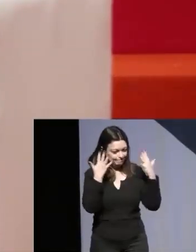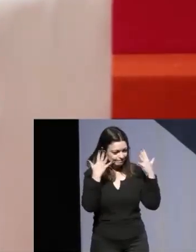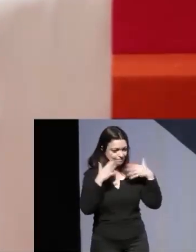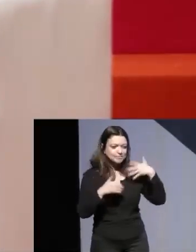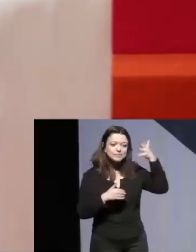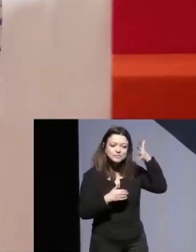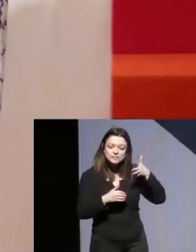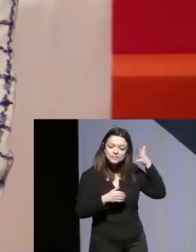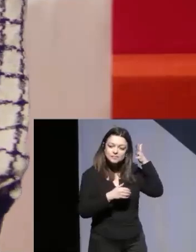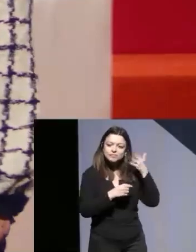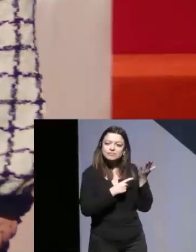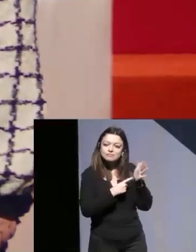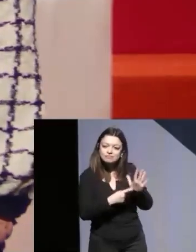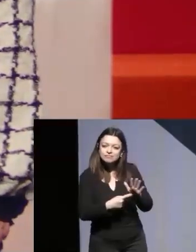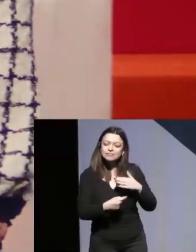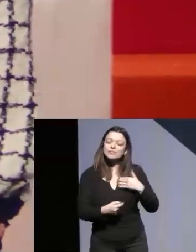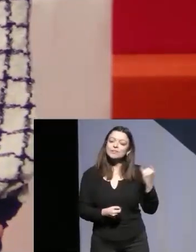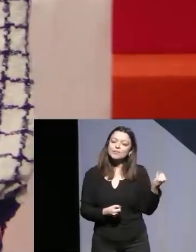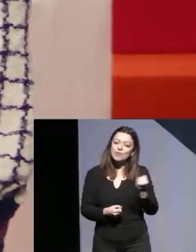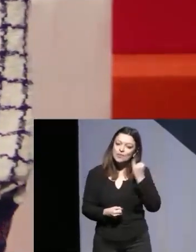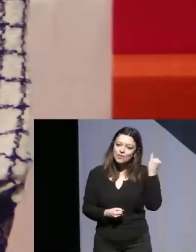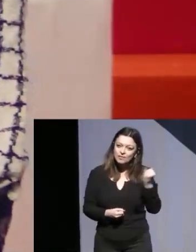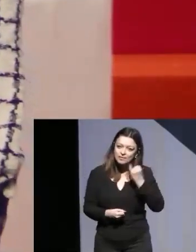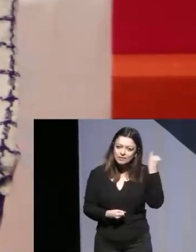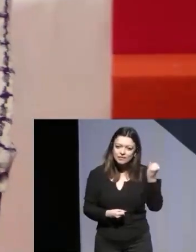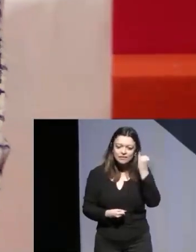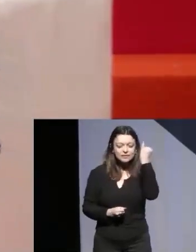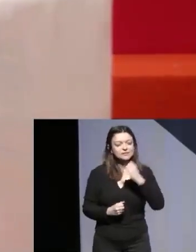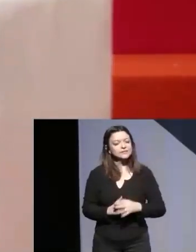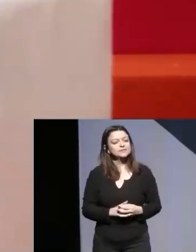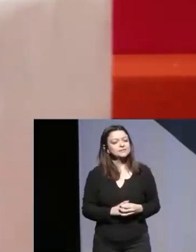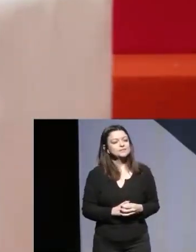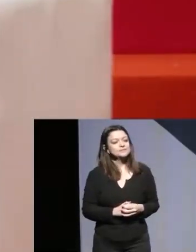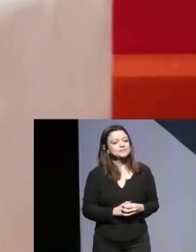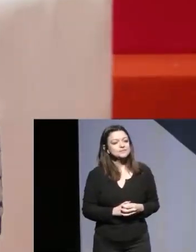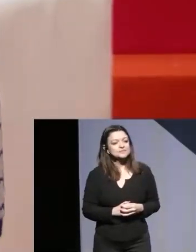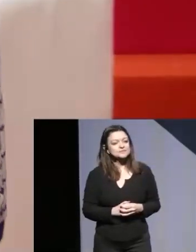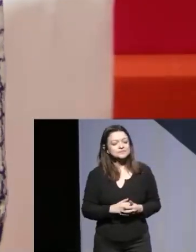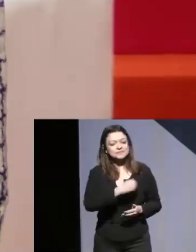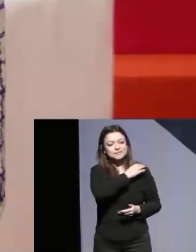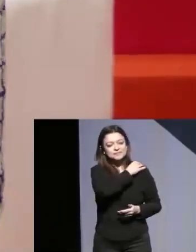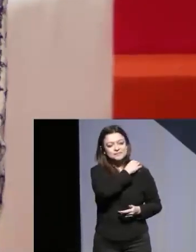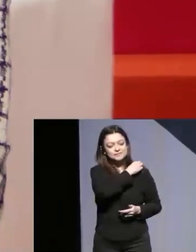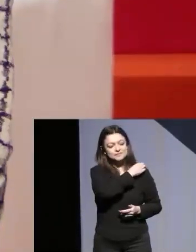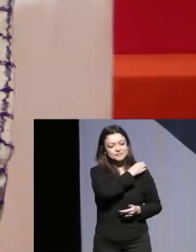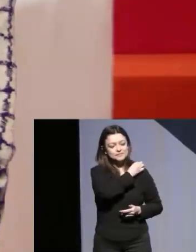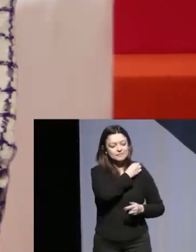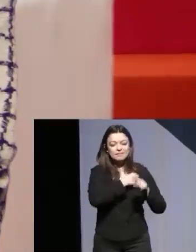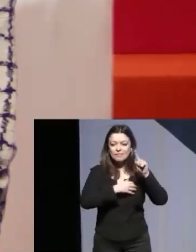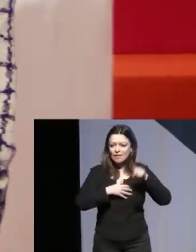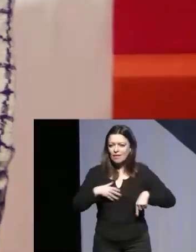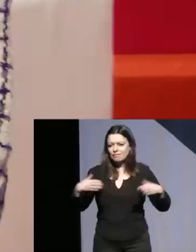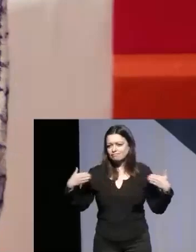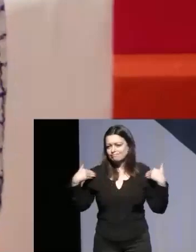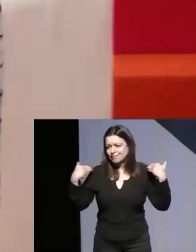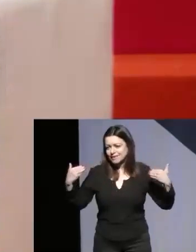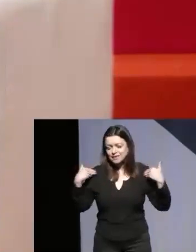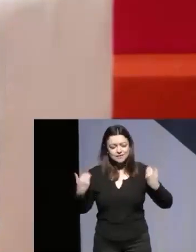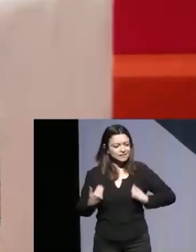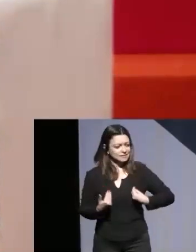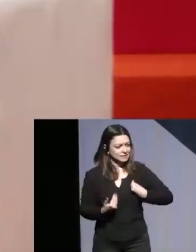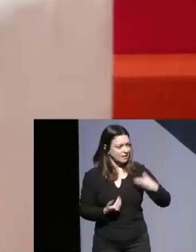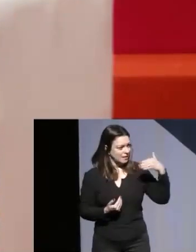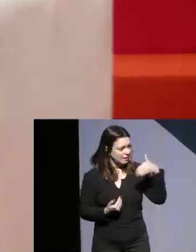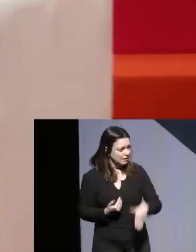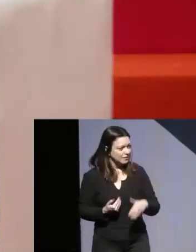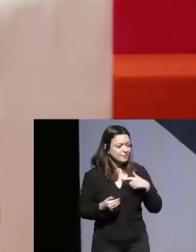importantíssimos aspectos, realmente muito importantes. Enfim, é uma alegria estar aqui e uma